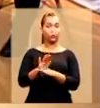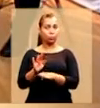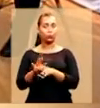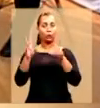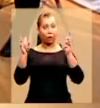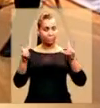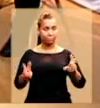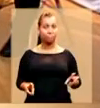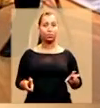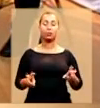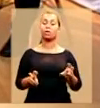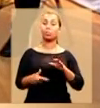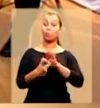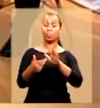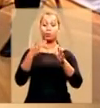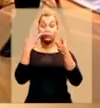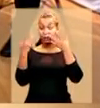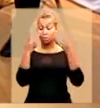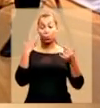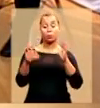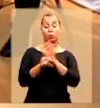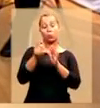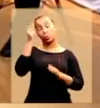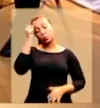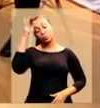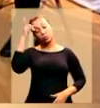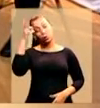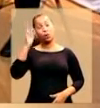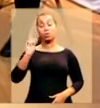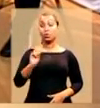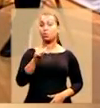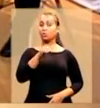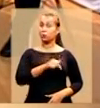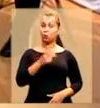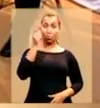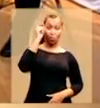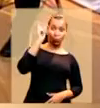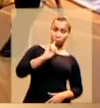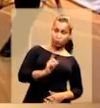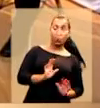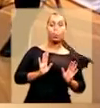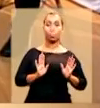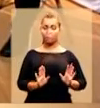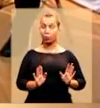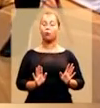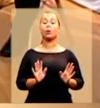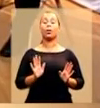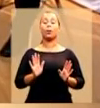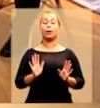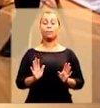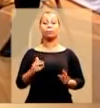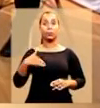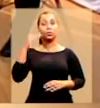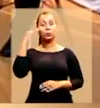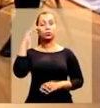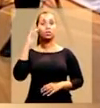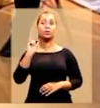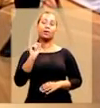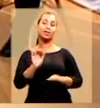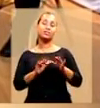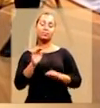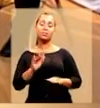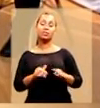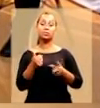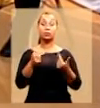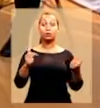outro que traz lado, essa né? questão mais espetáculos mais culturais, né? Não que esses não sejam. Sim, claro. Mas eu entendo o que você falou. É o que talvez